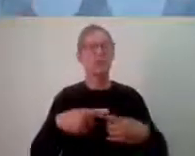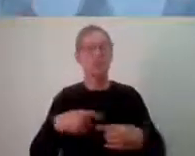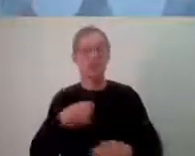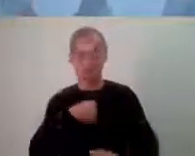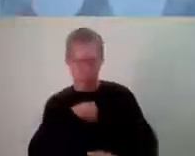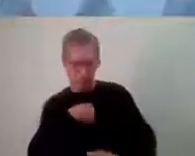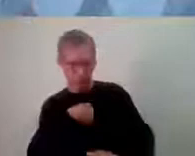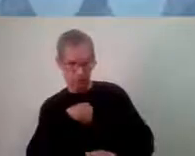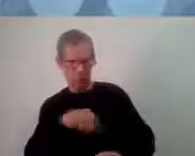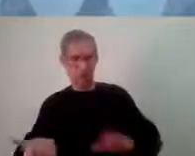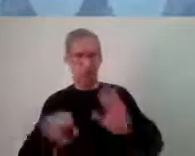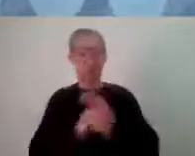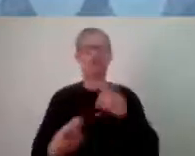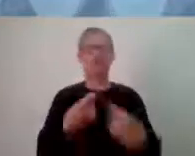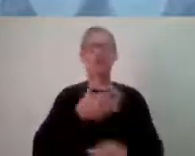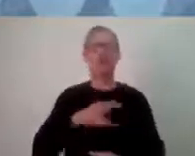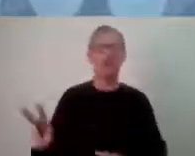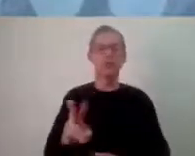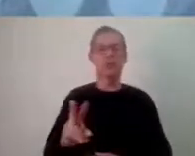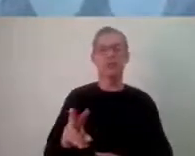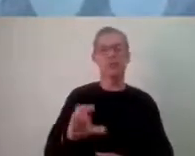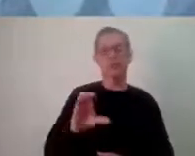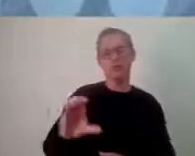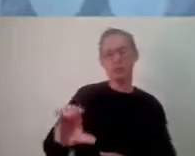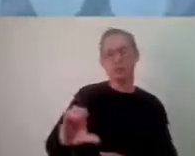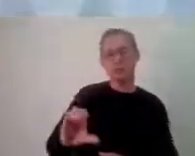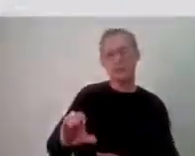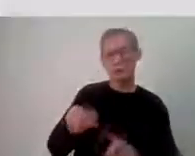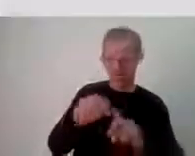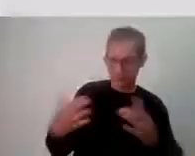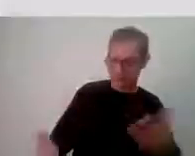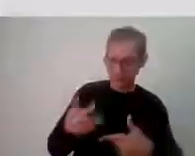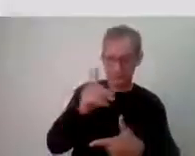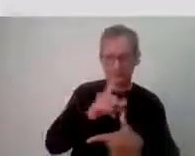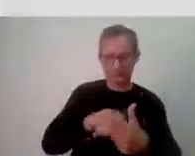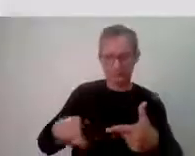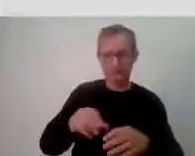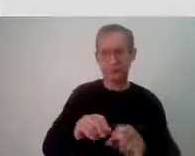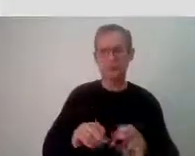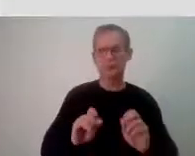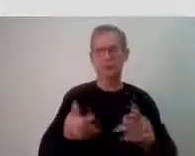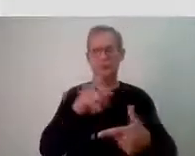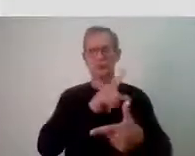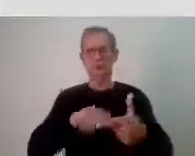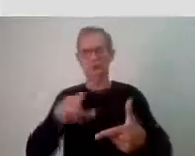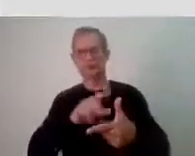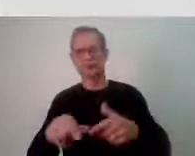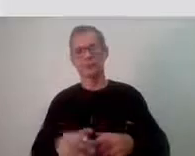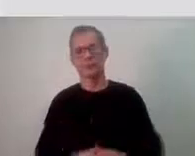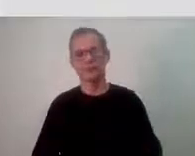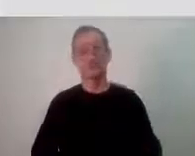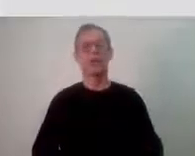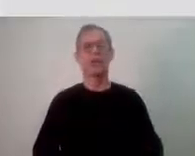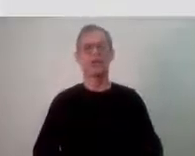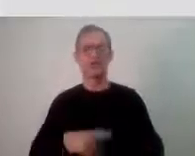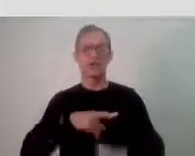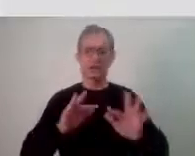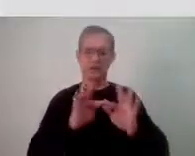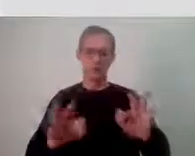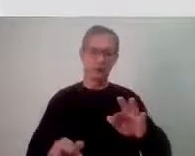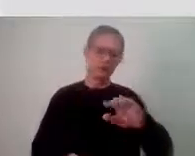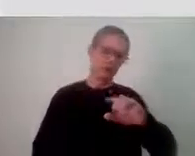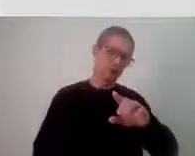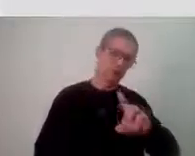eu descobrir qual é o meu valor do c. Vamos à definição de um problema. Um problema, ele vai ter uma função